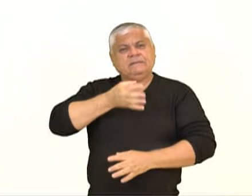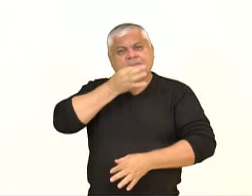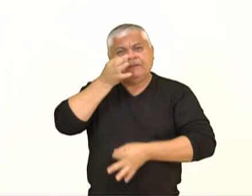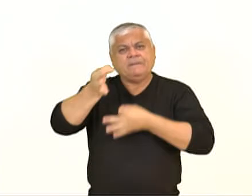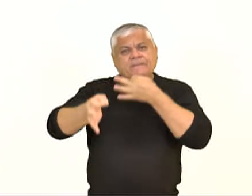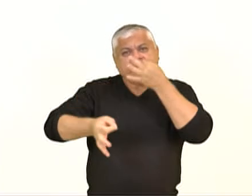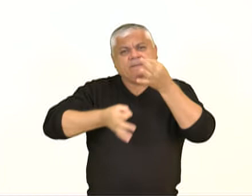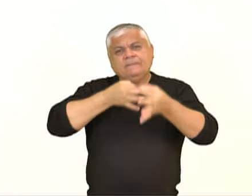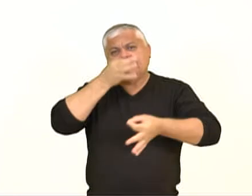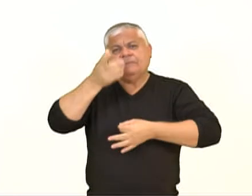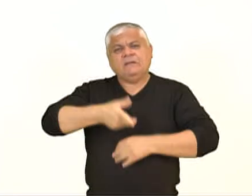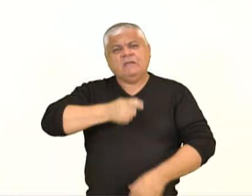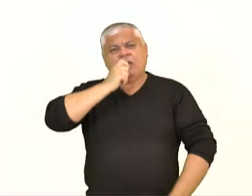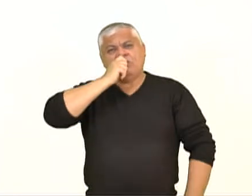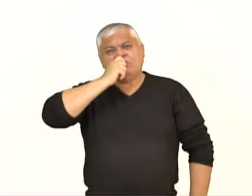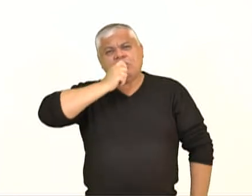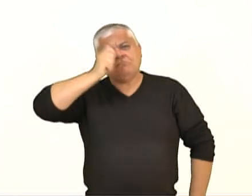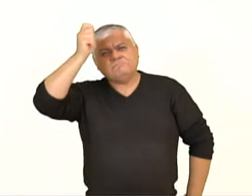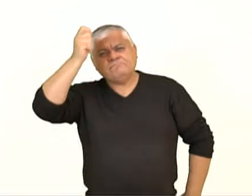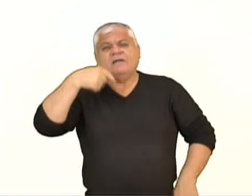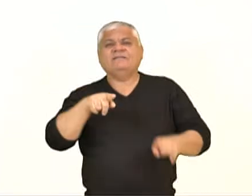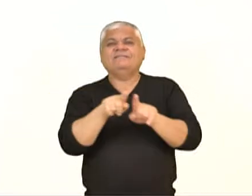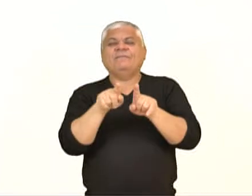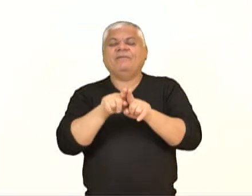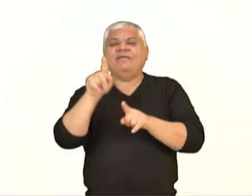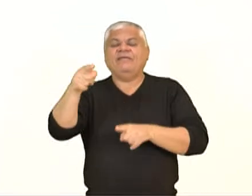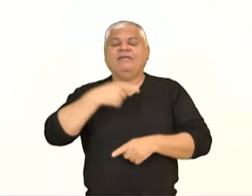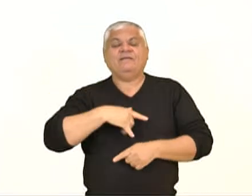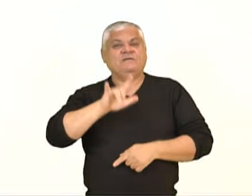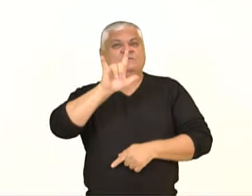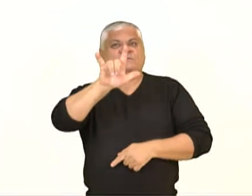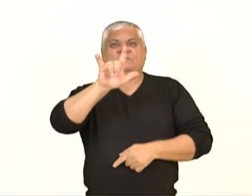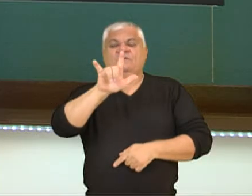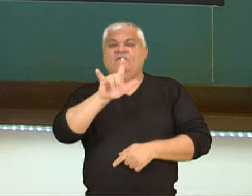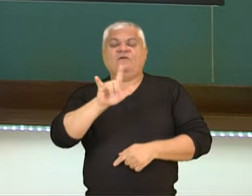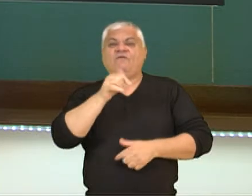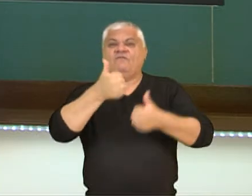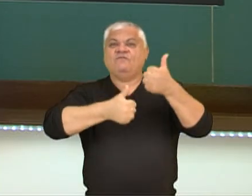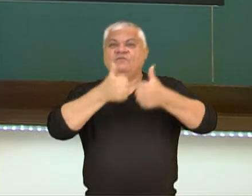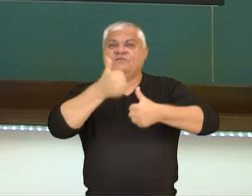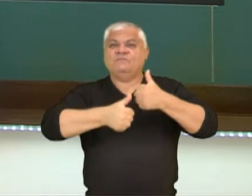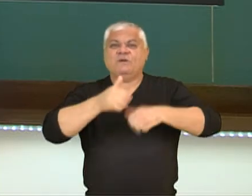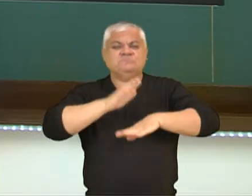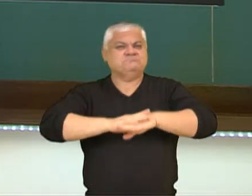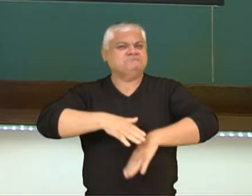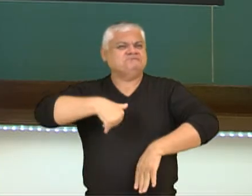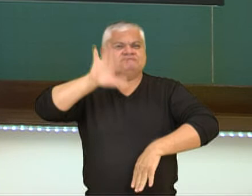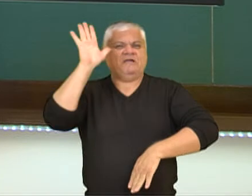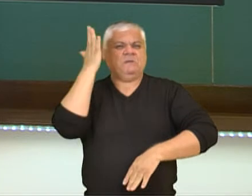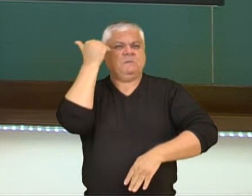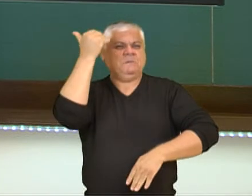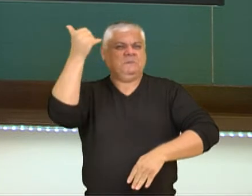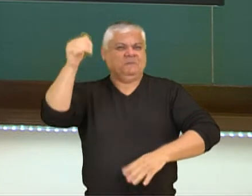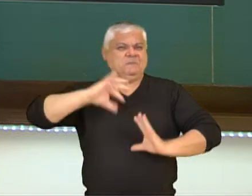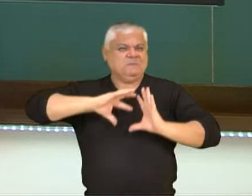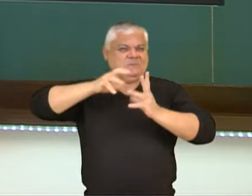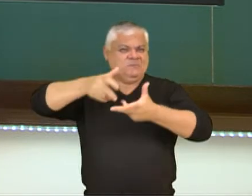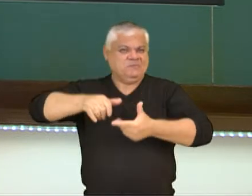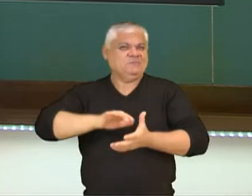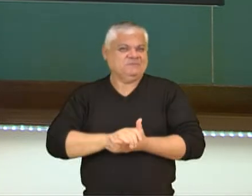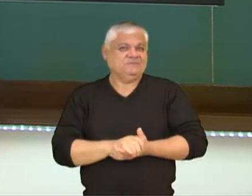comentaristas de arbitragem e que a paixão pelo futebol está acima de tudo. É fato, né? Mesmo com toda essa